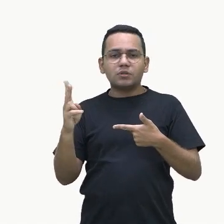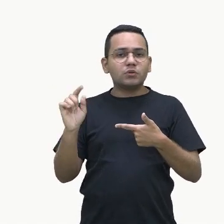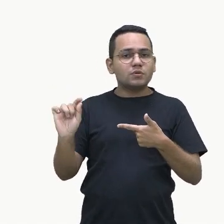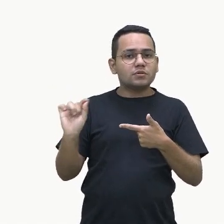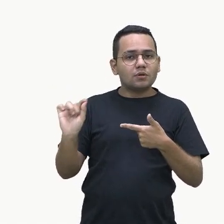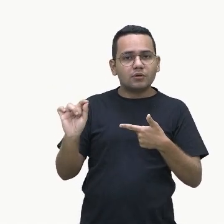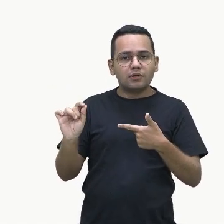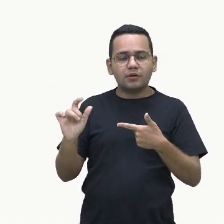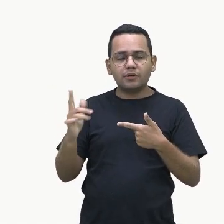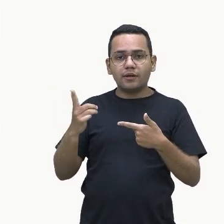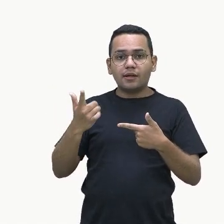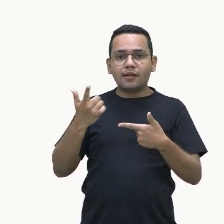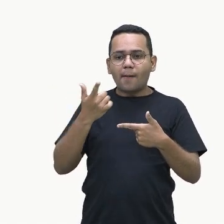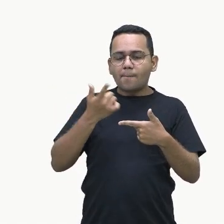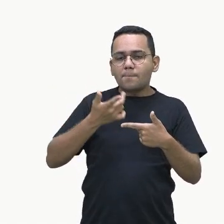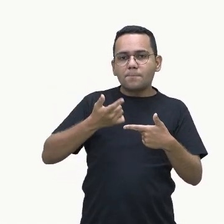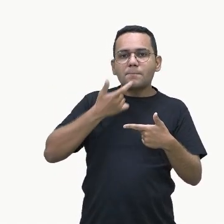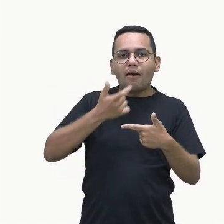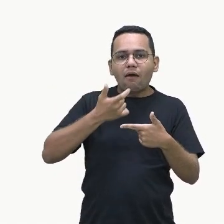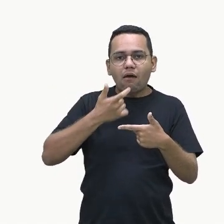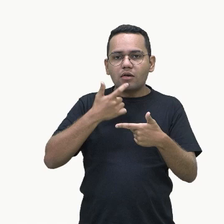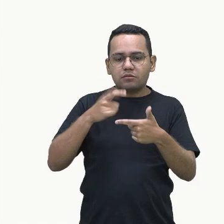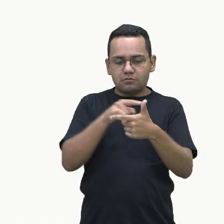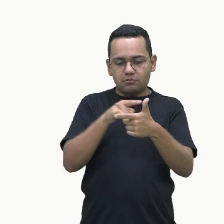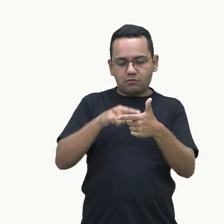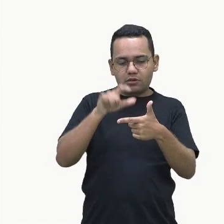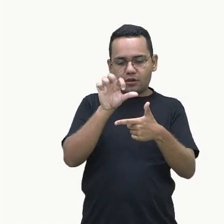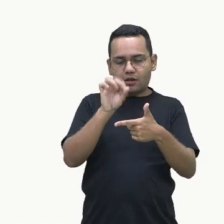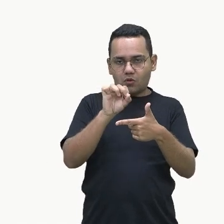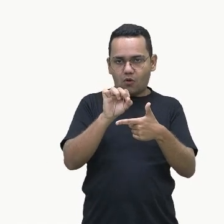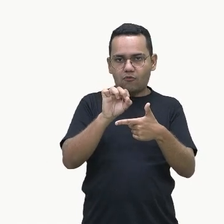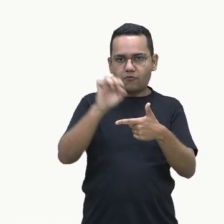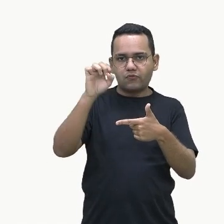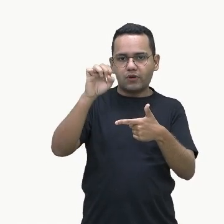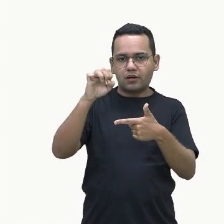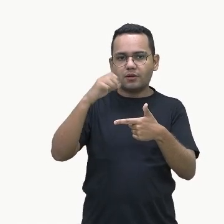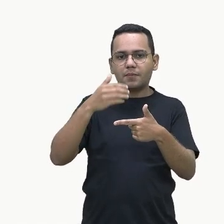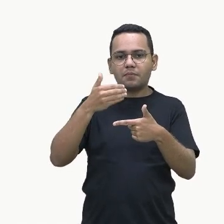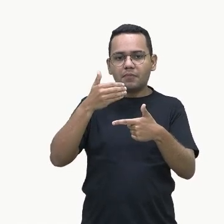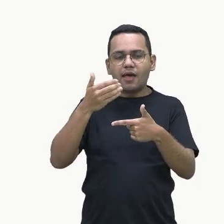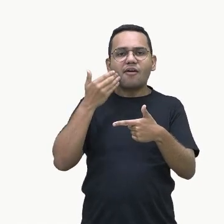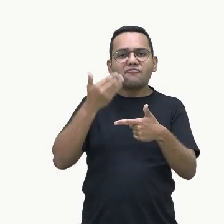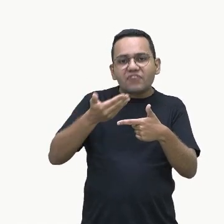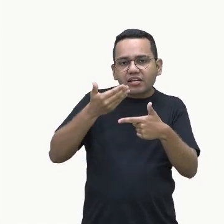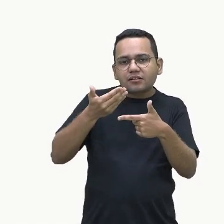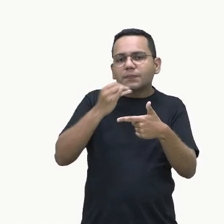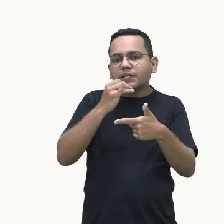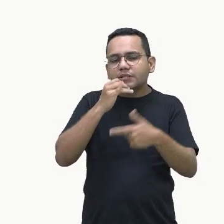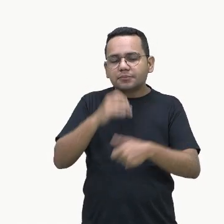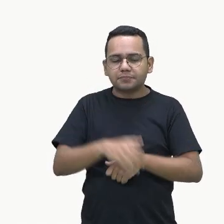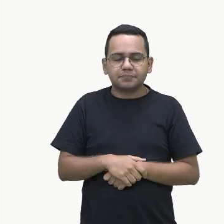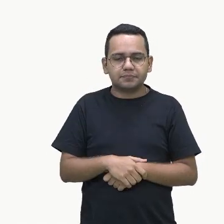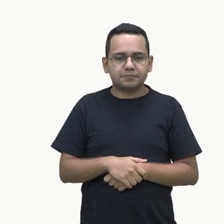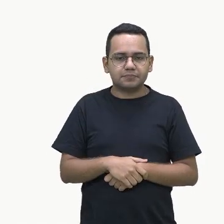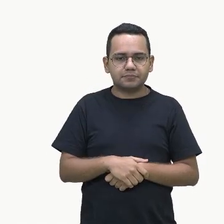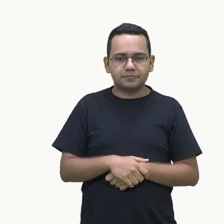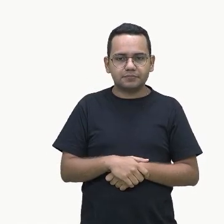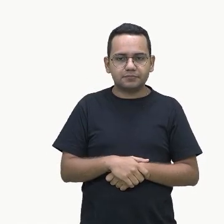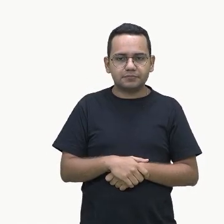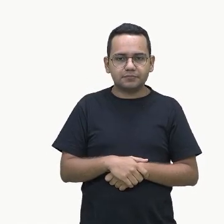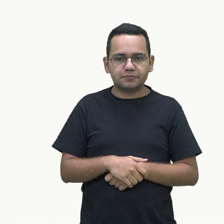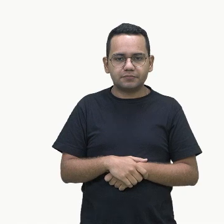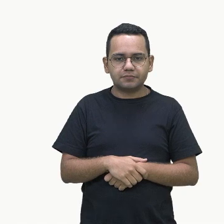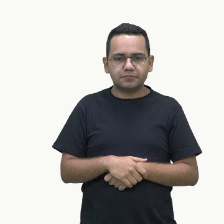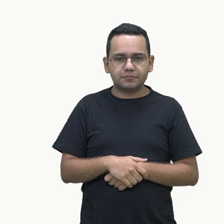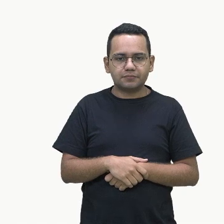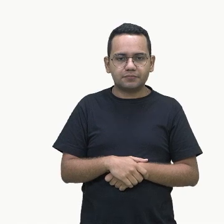reto. Então, aqui, ó, neste exemplo, quem vai ser a minha hipotenusa? É este lado aqui,